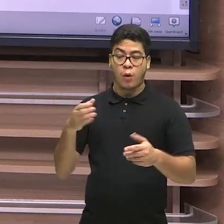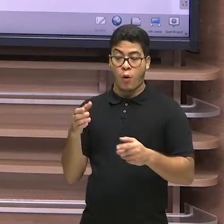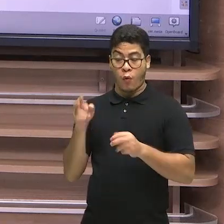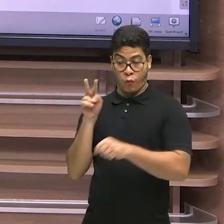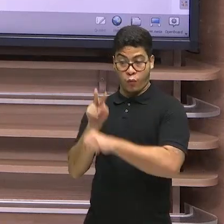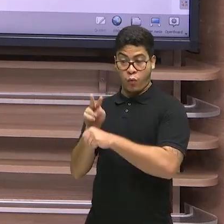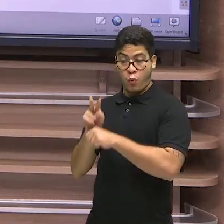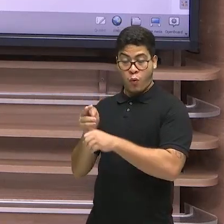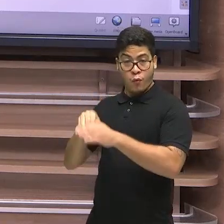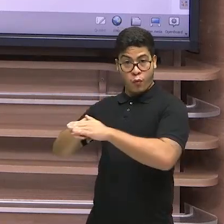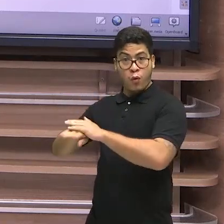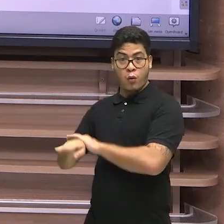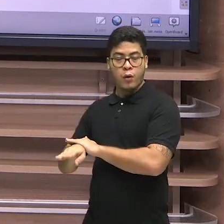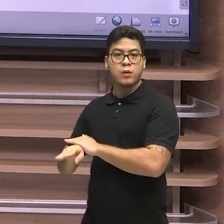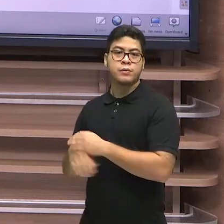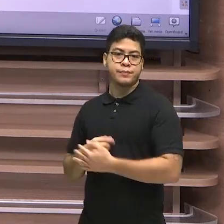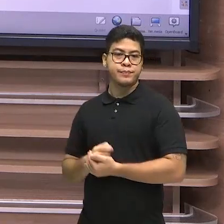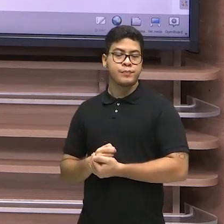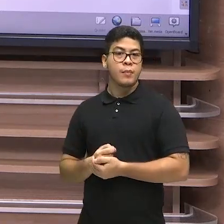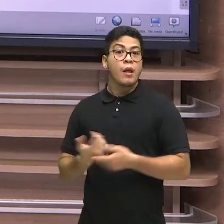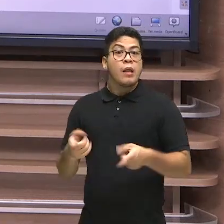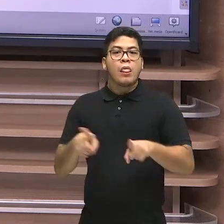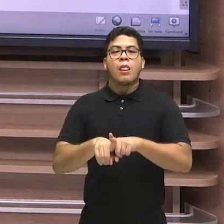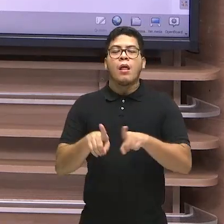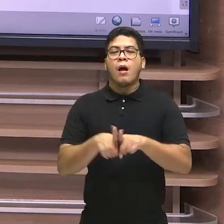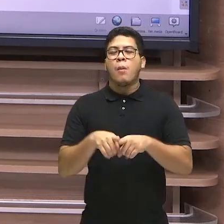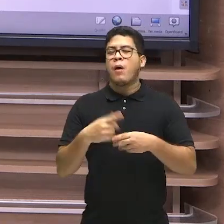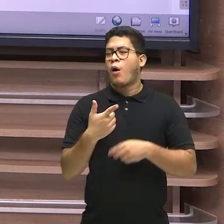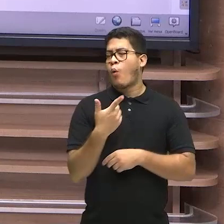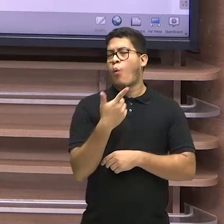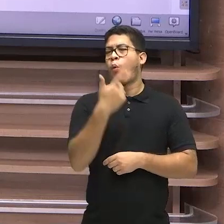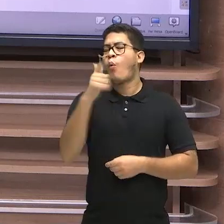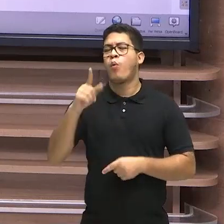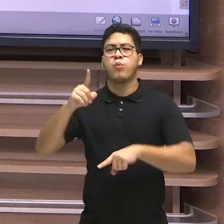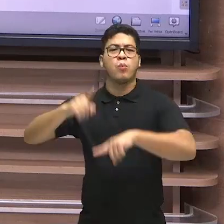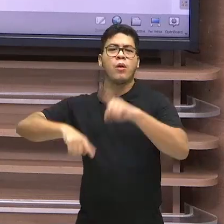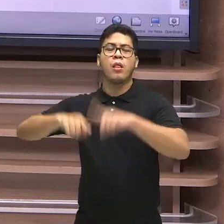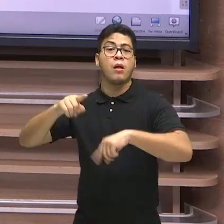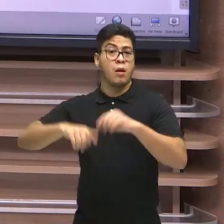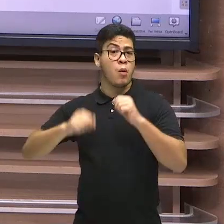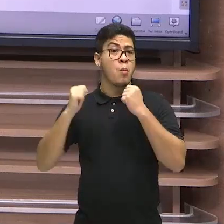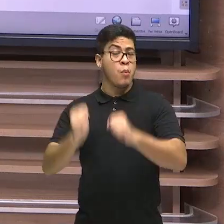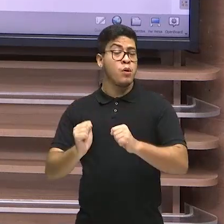fazer um porta-joias, eu posso utilizar